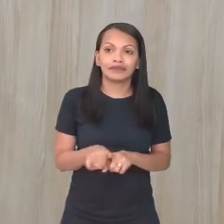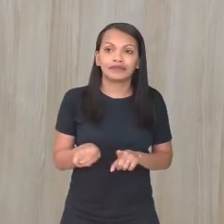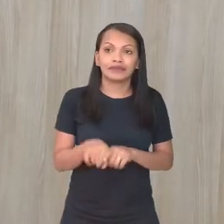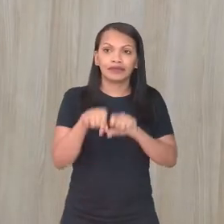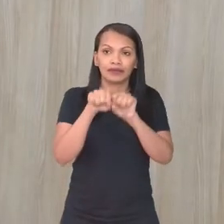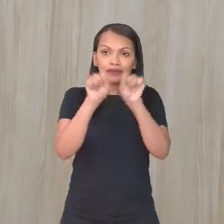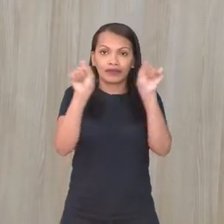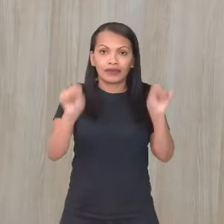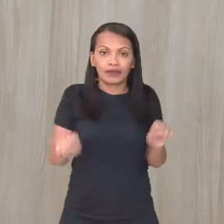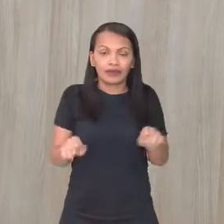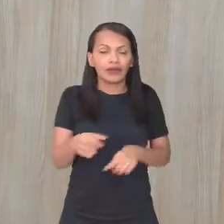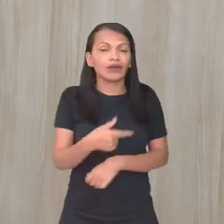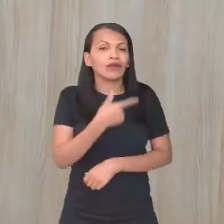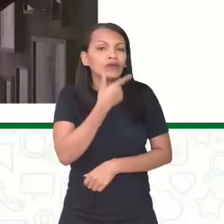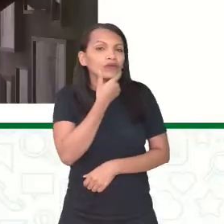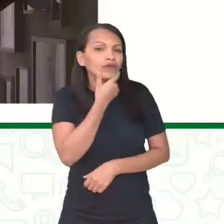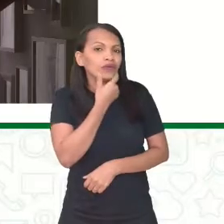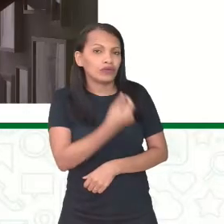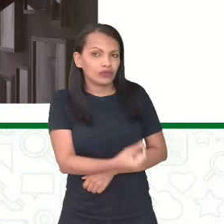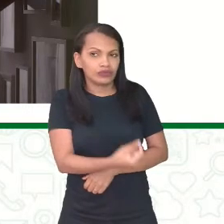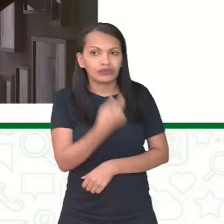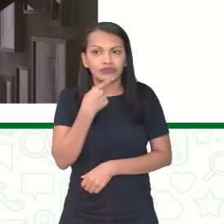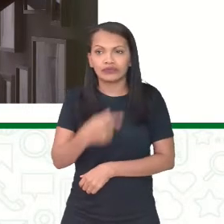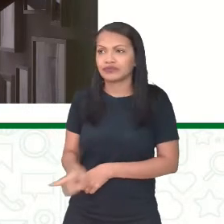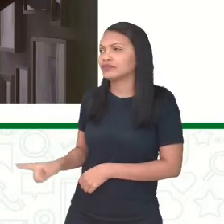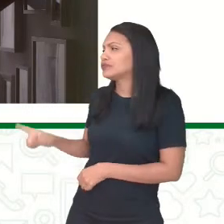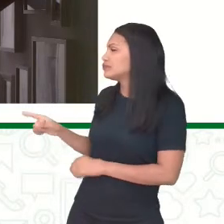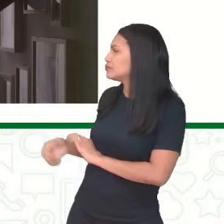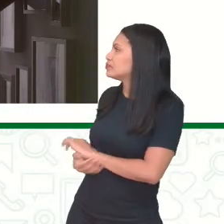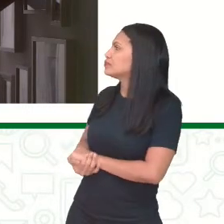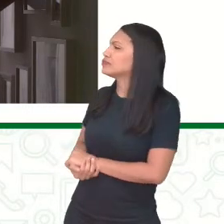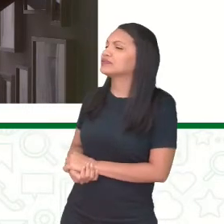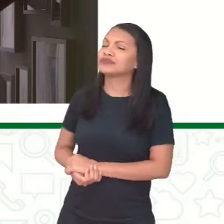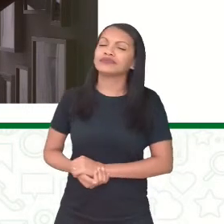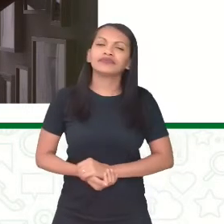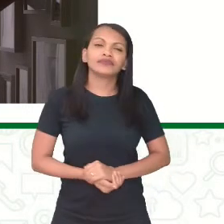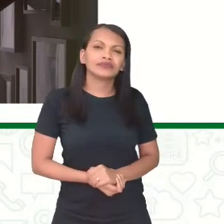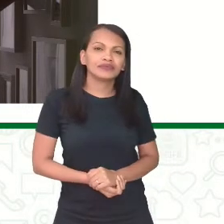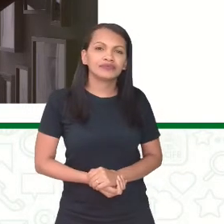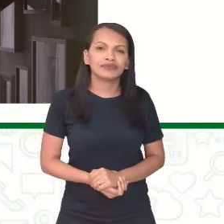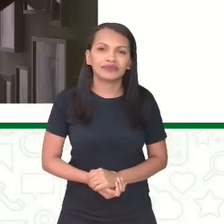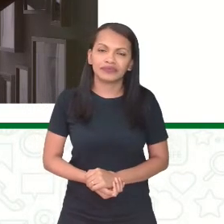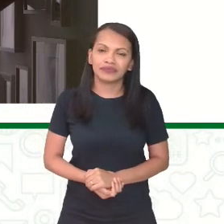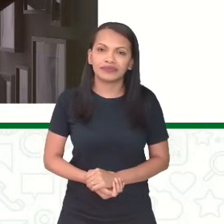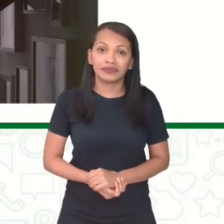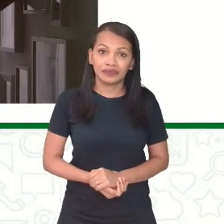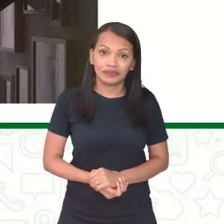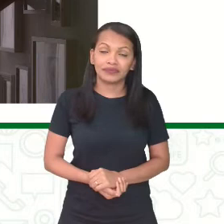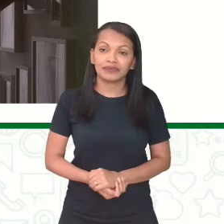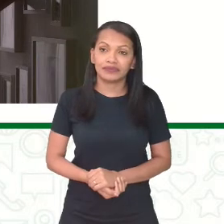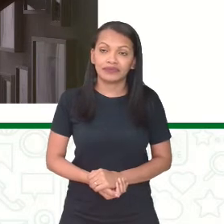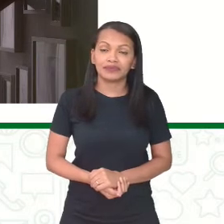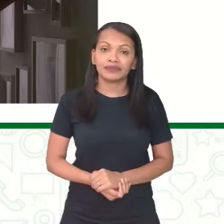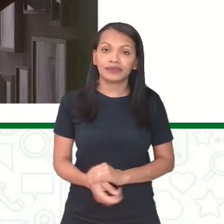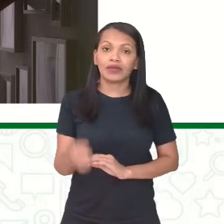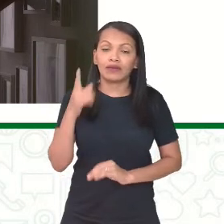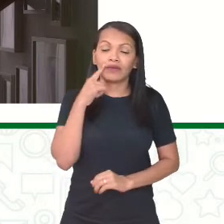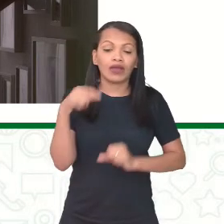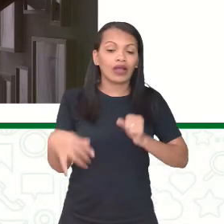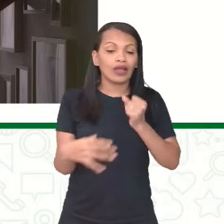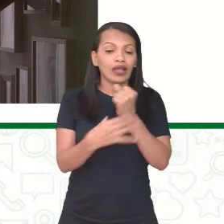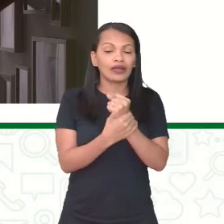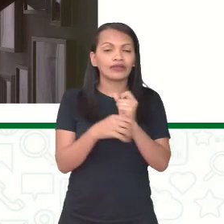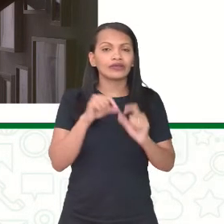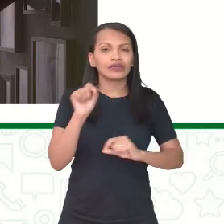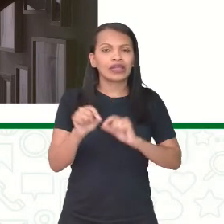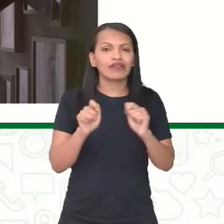reprodutor masculino. Tá aí essa representação do sistema reprodutor masculino, né? Ele garante a produção